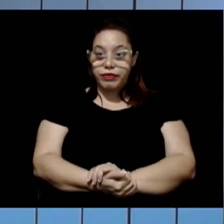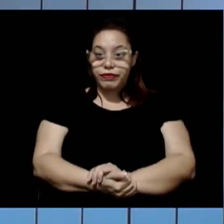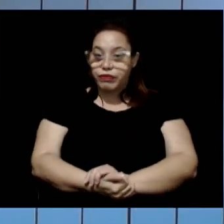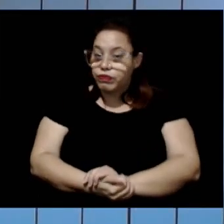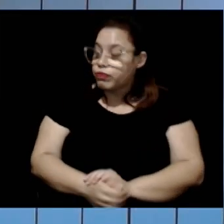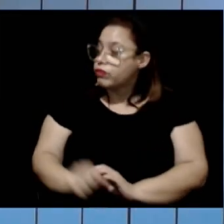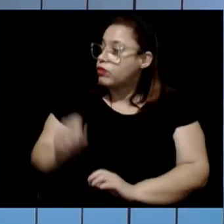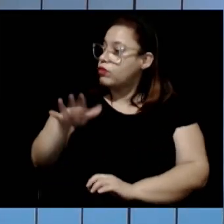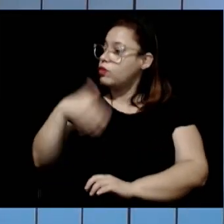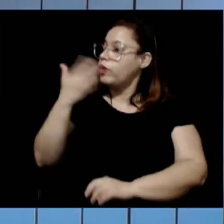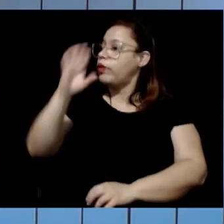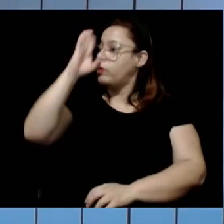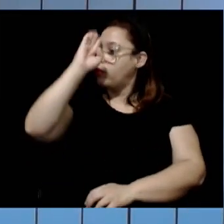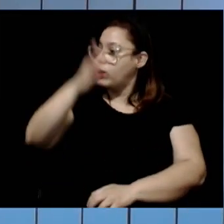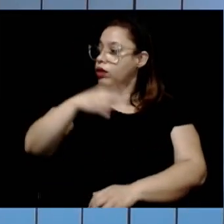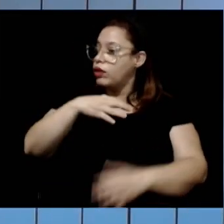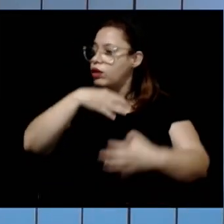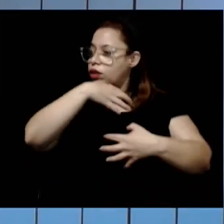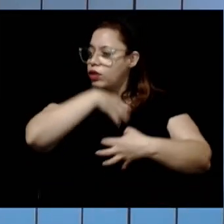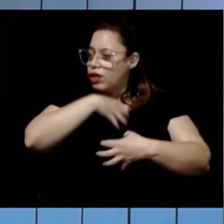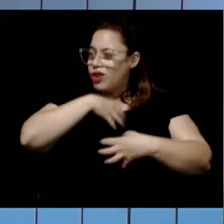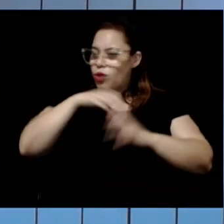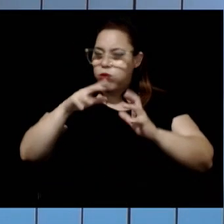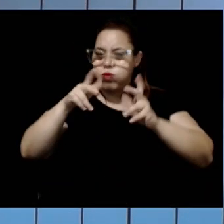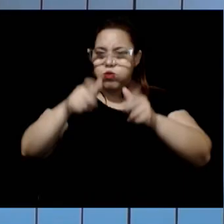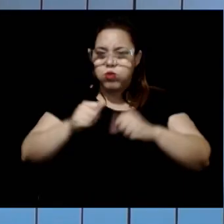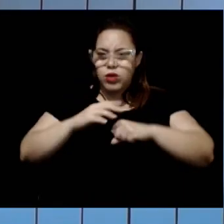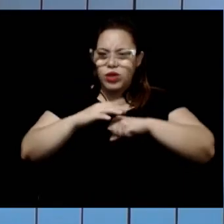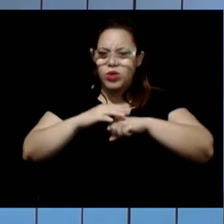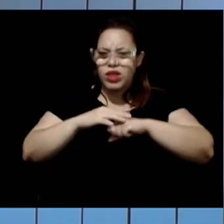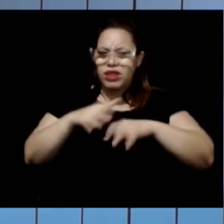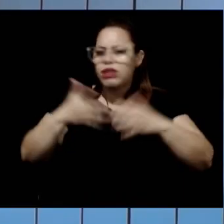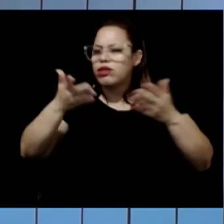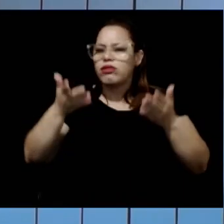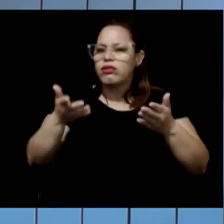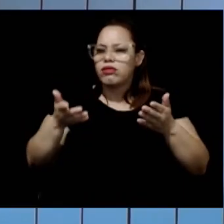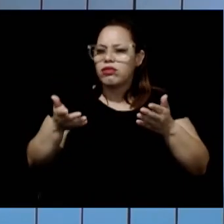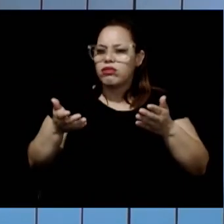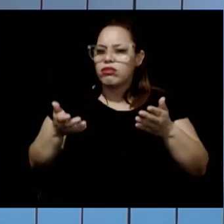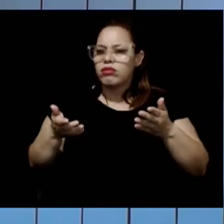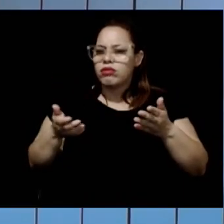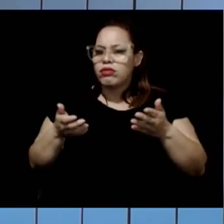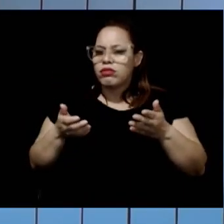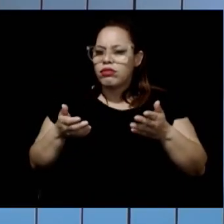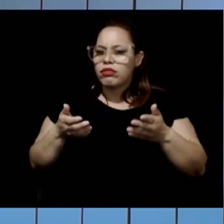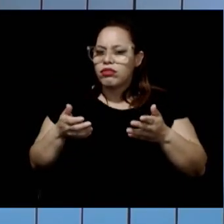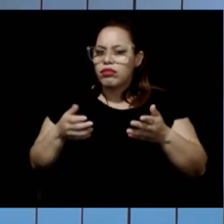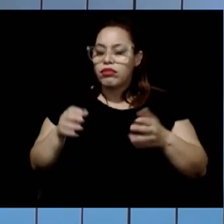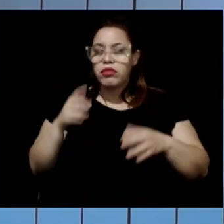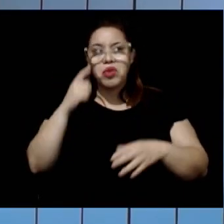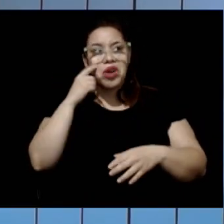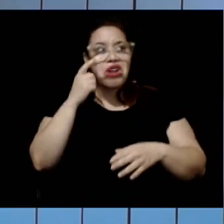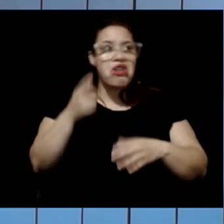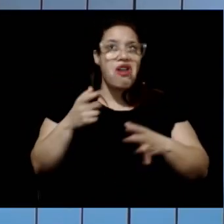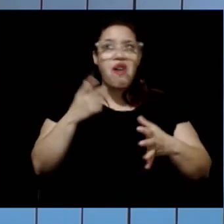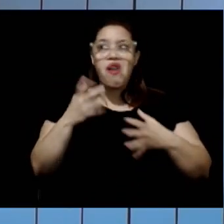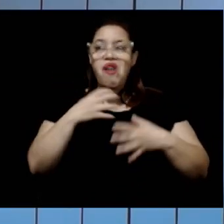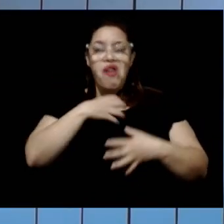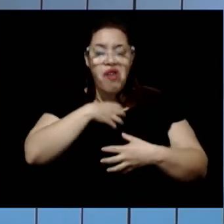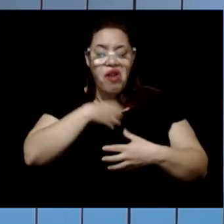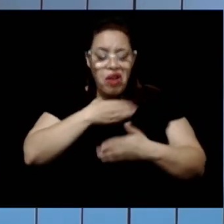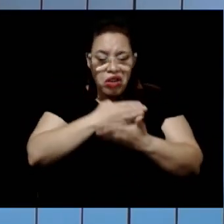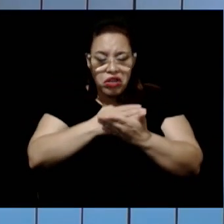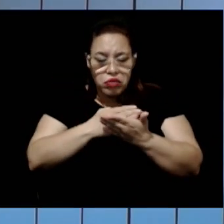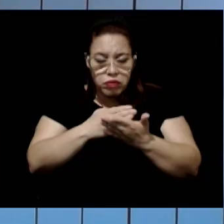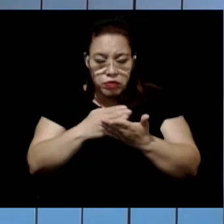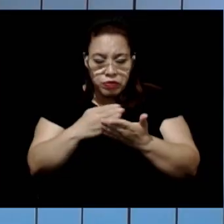né, nesse quadro geral aí de doenças? Quais são os principais sinais, sintomas que elas começam a dar